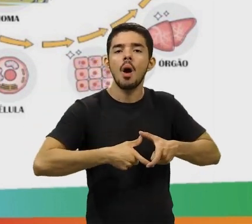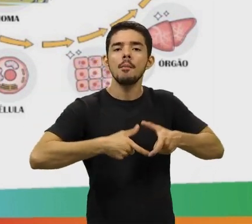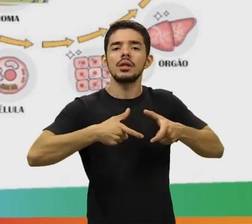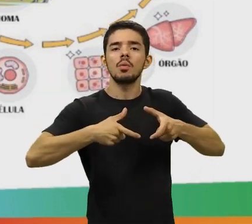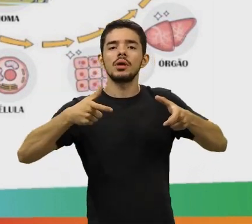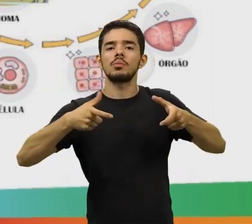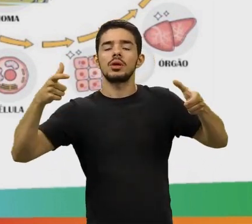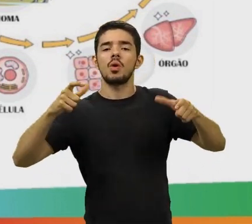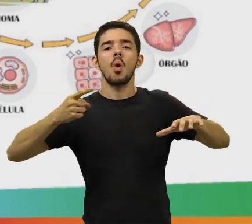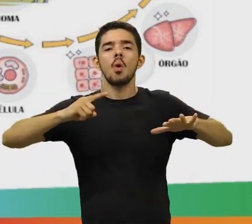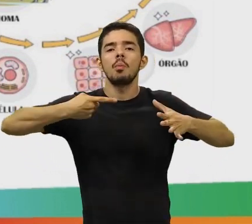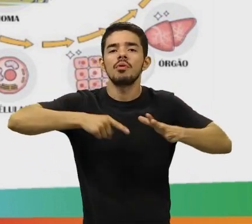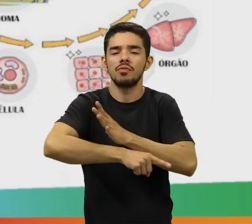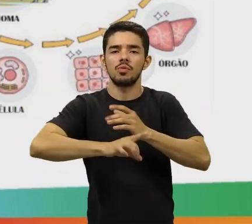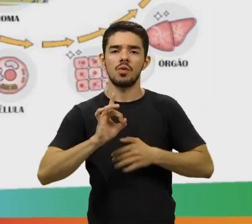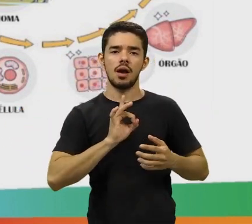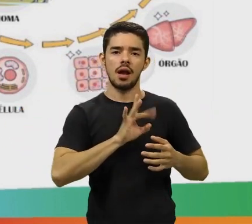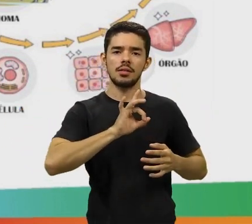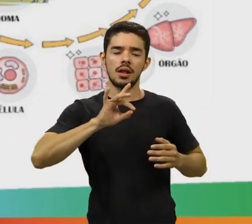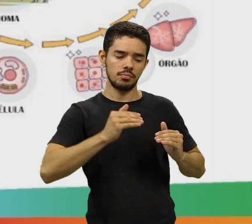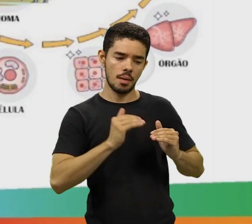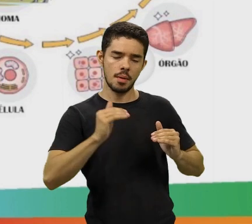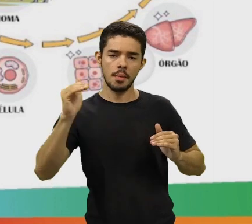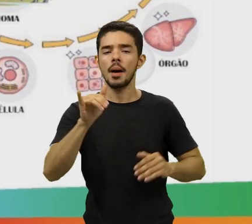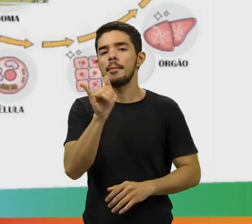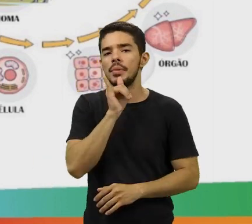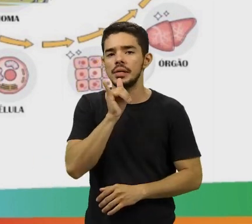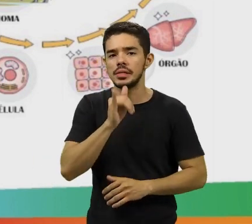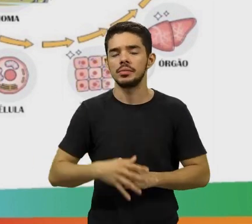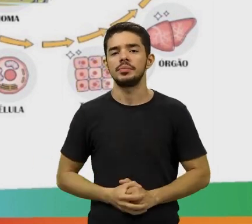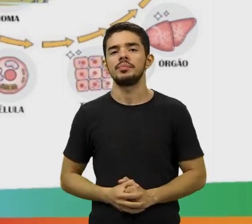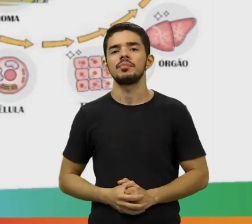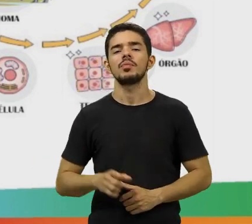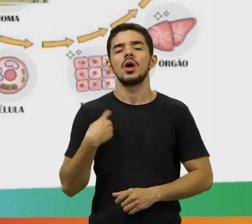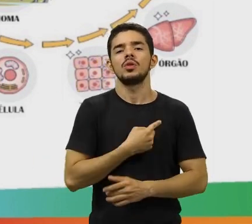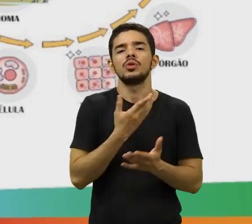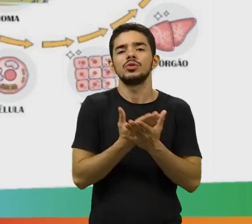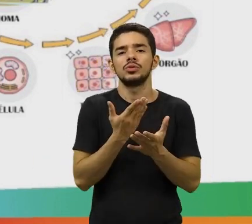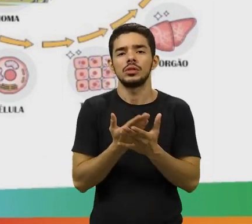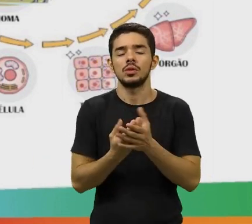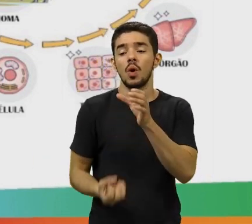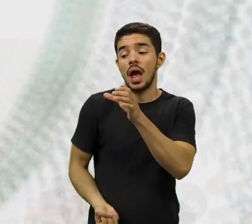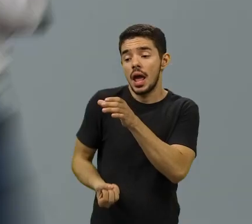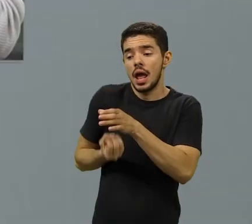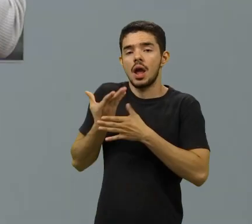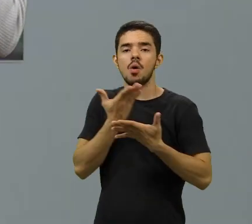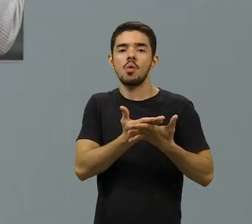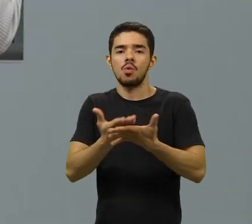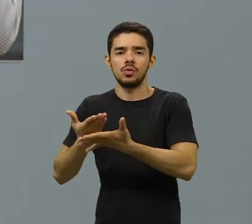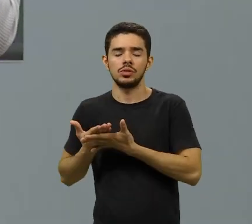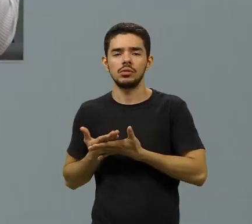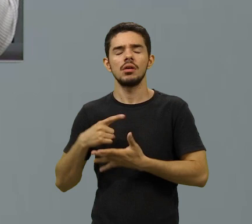na complexidade de cada nível. Por exemplo, quando nós estamos estudando ecologia,